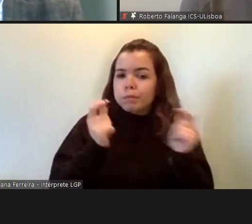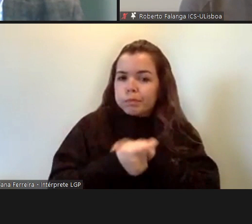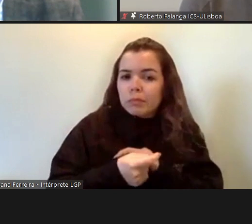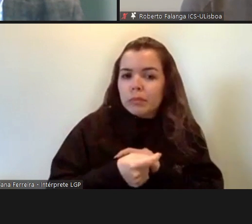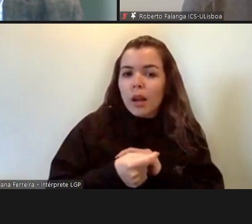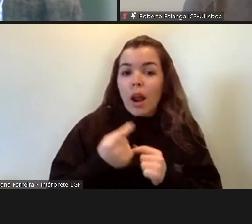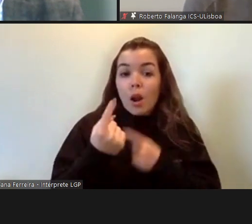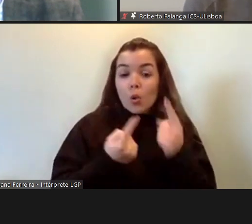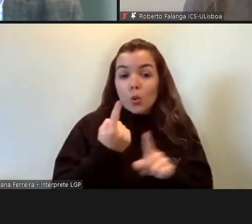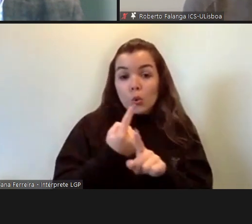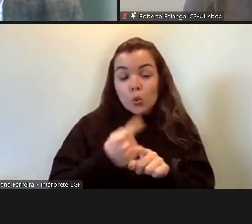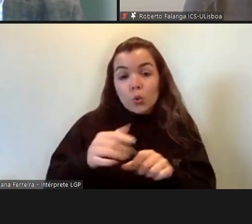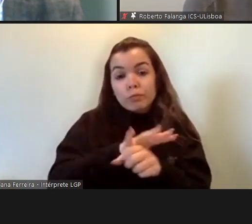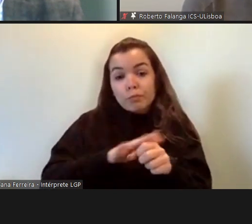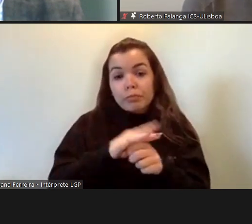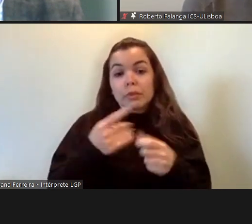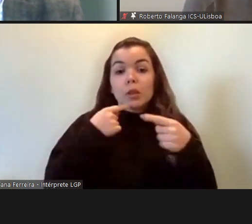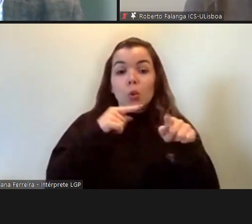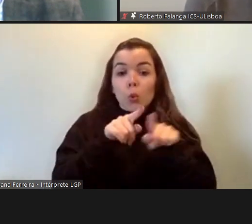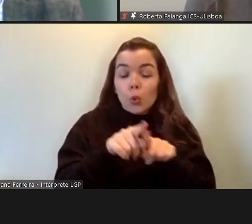na área da democracia,